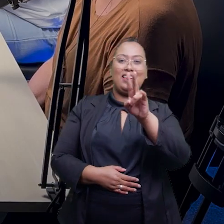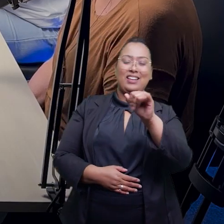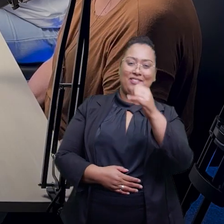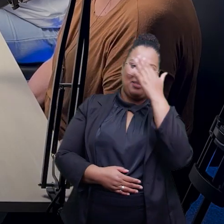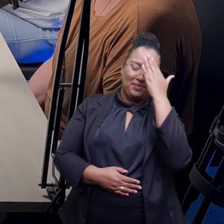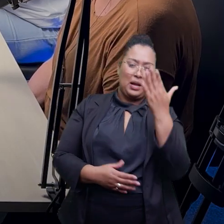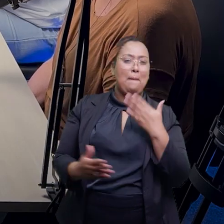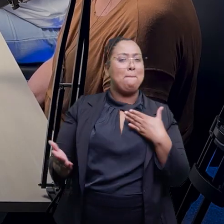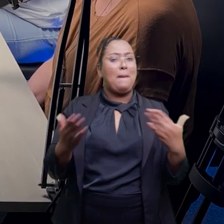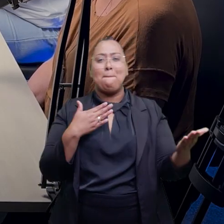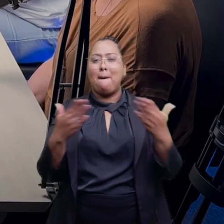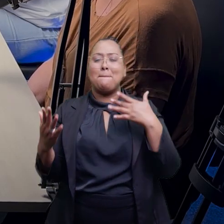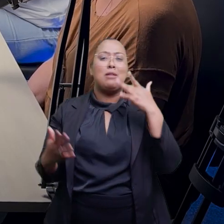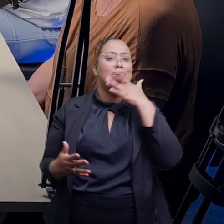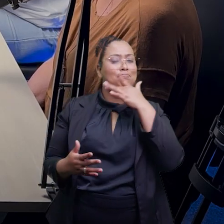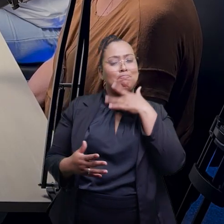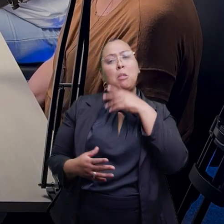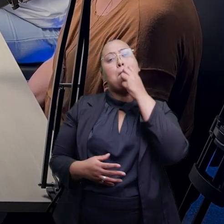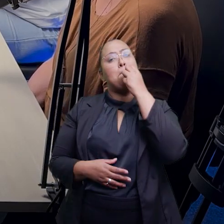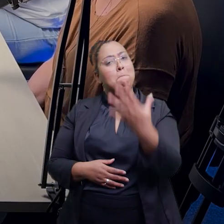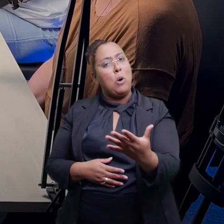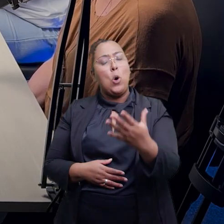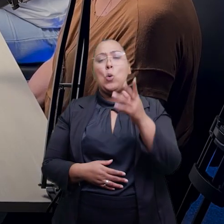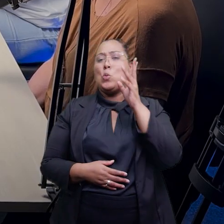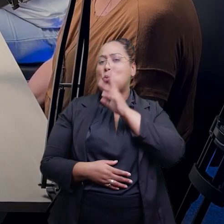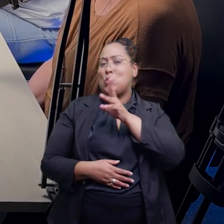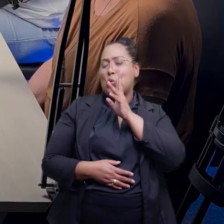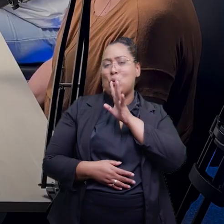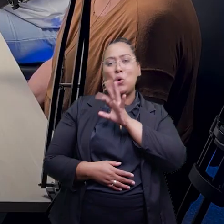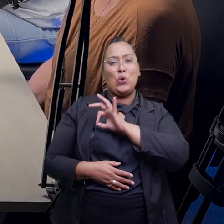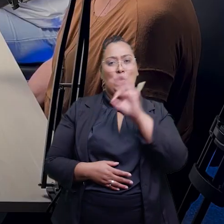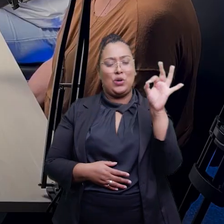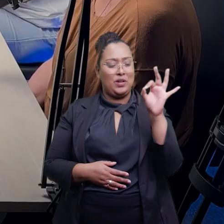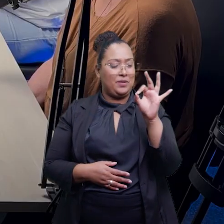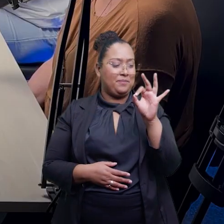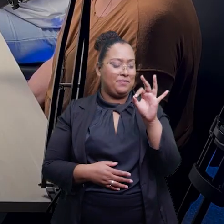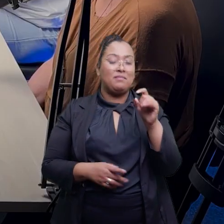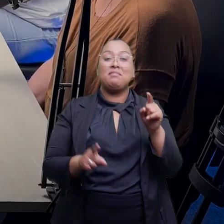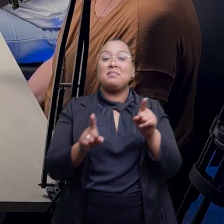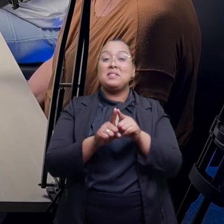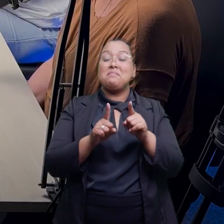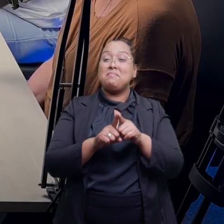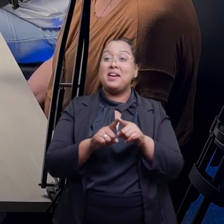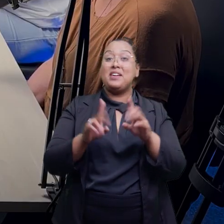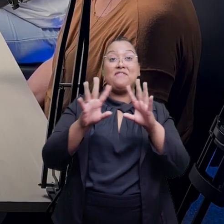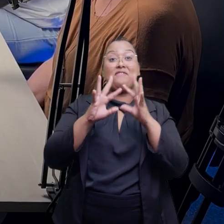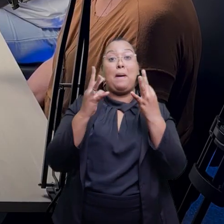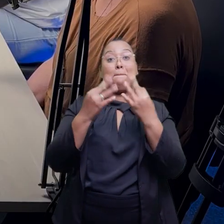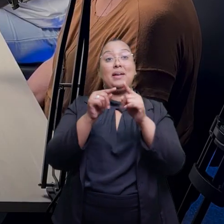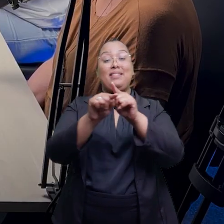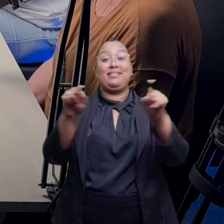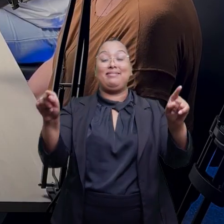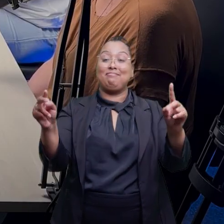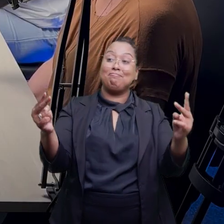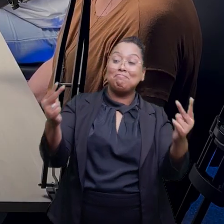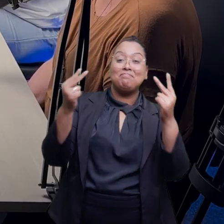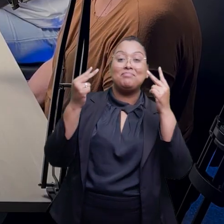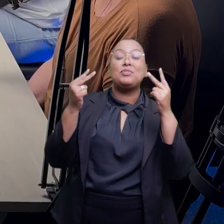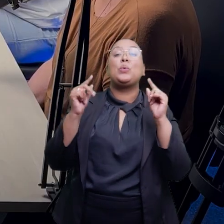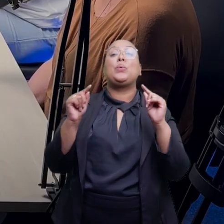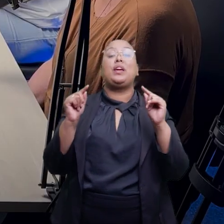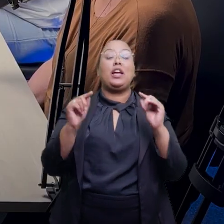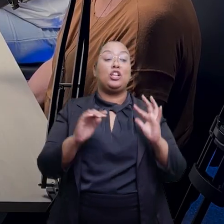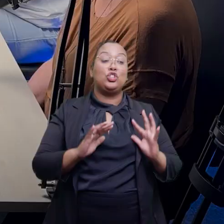Lívia, que foi um bate-papo muito bom, muito bacana. E mostrar para as famílias, né, que toda